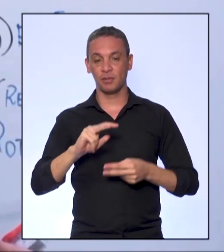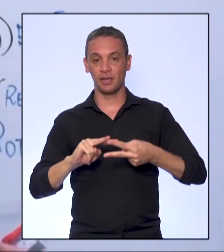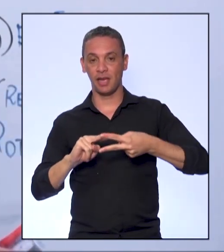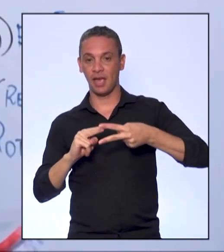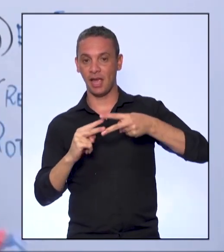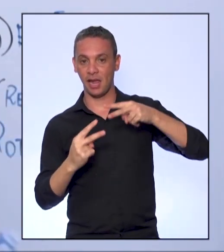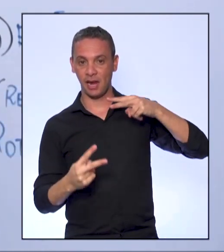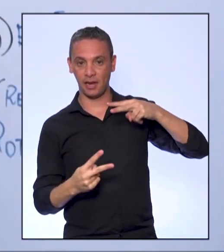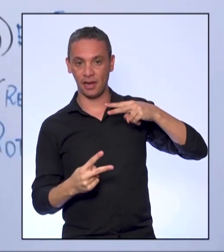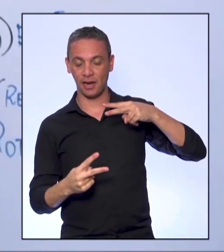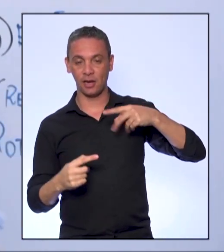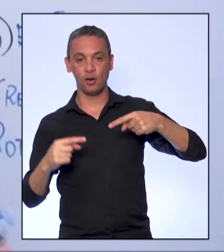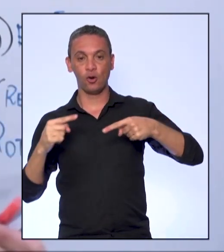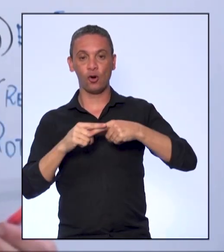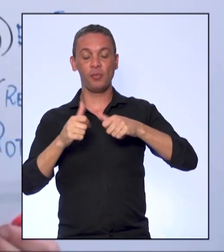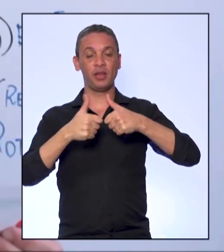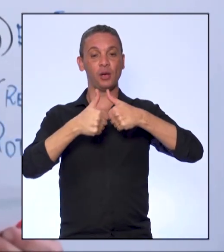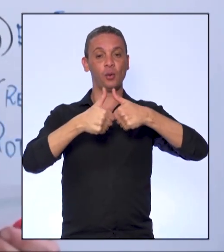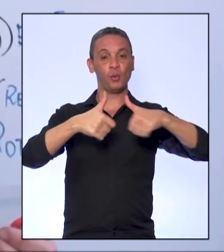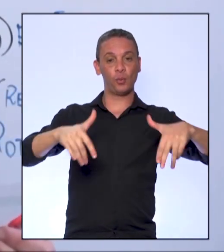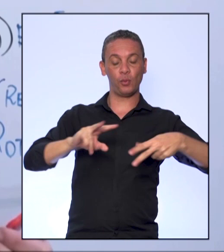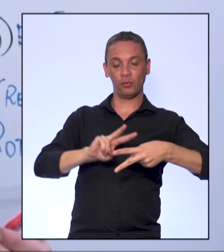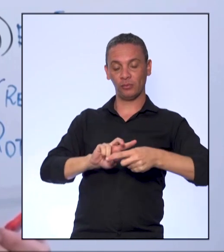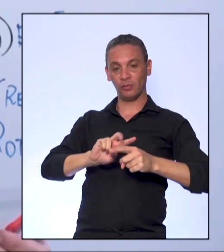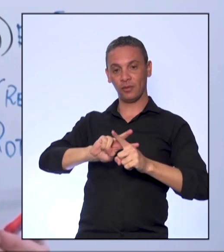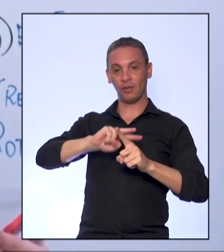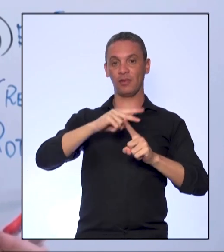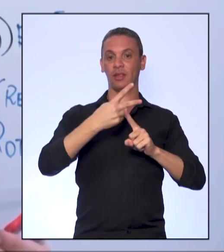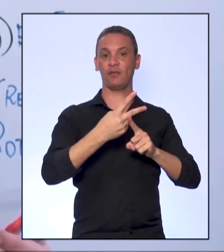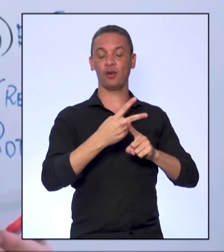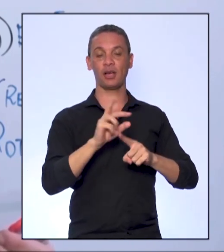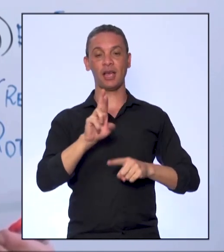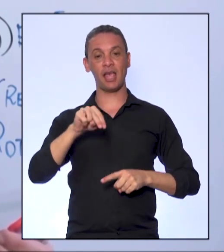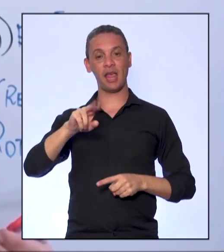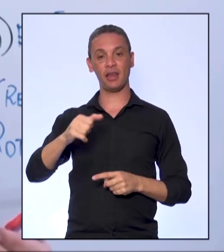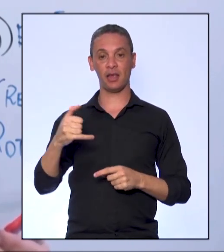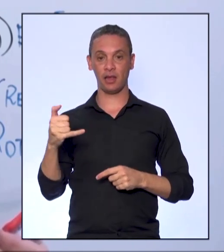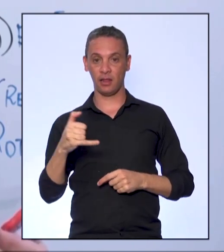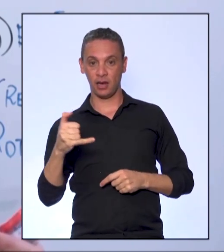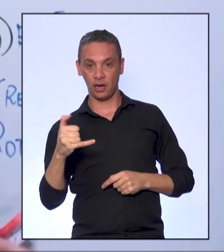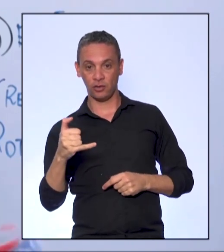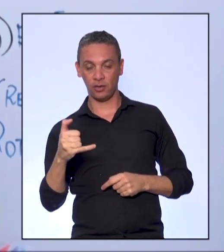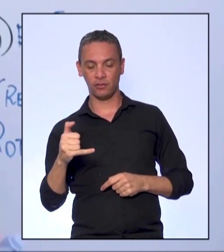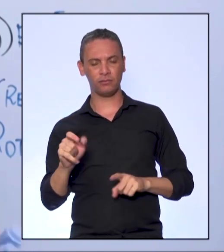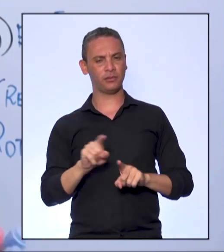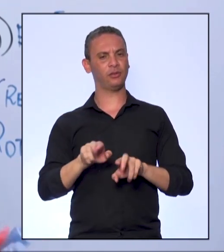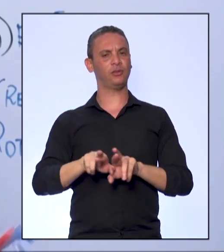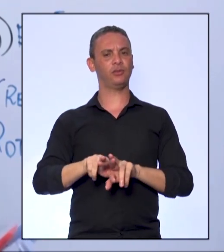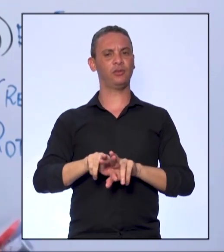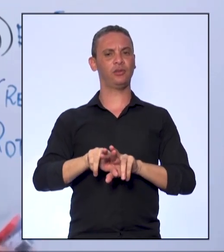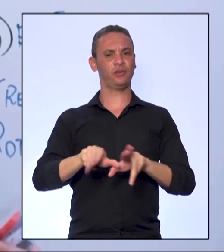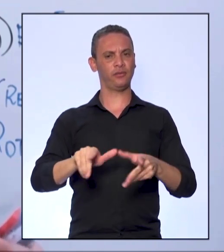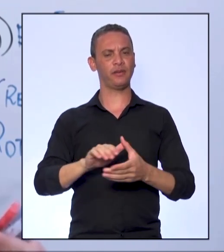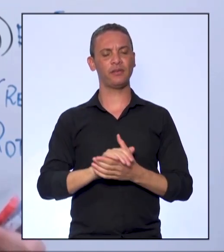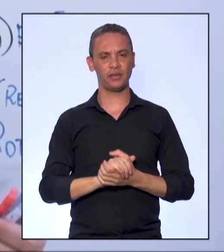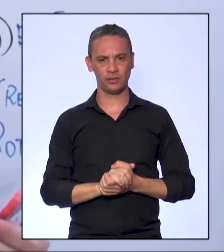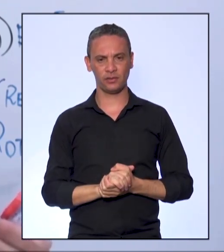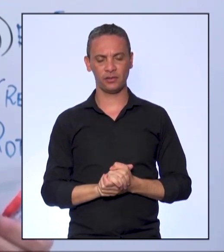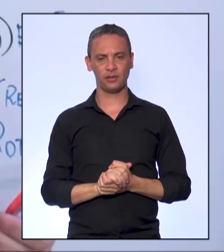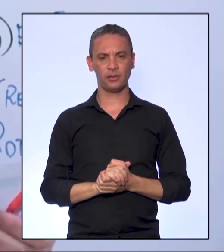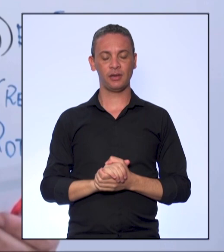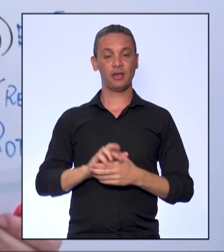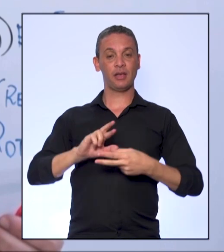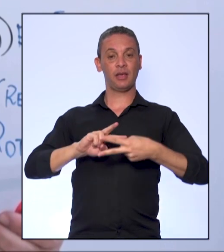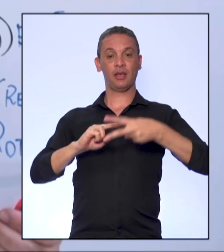pela tradução do RNA para senso negativo? Não. Primeiro, galera, RNA